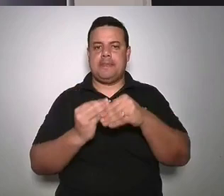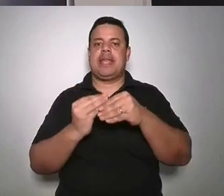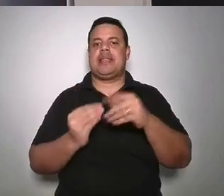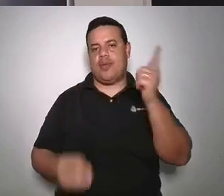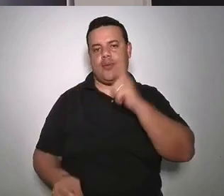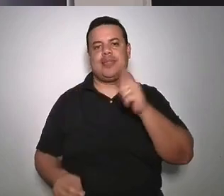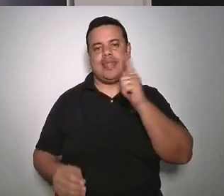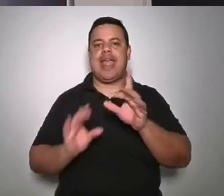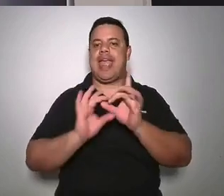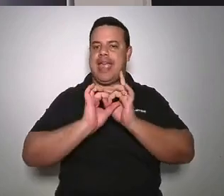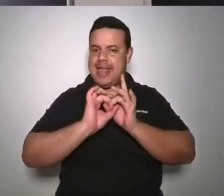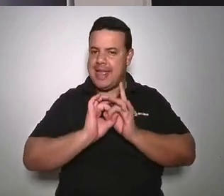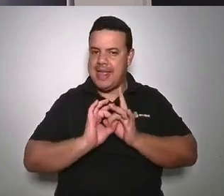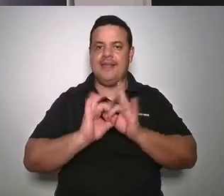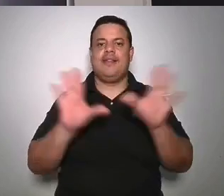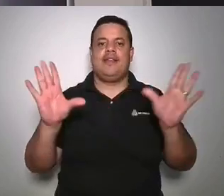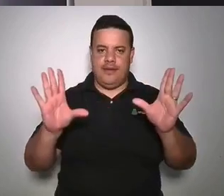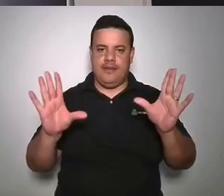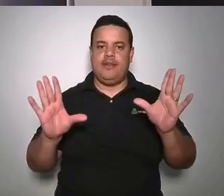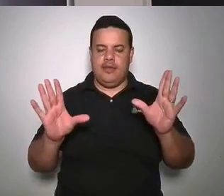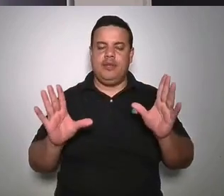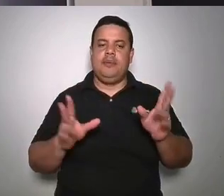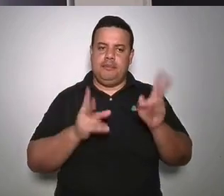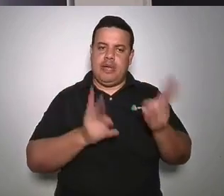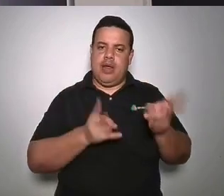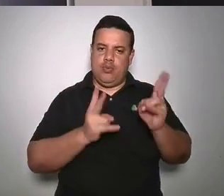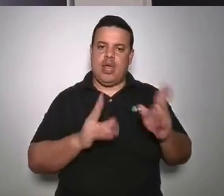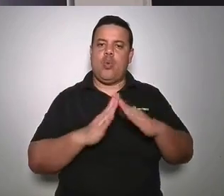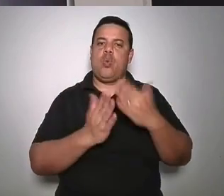Daí. Manutenção das atividades da escola técnica e